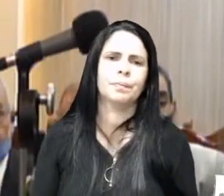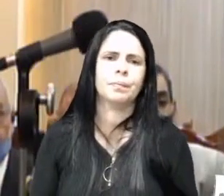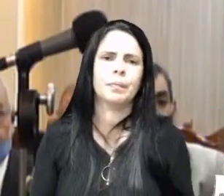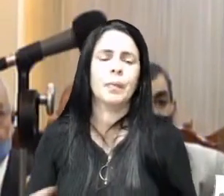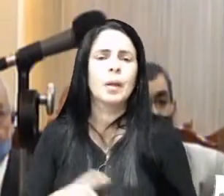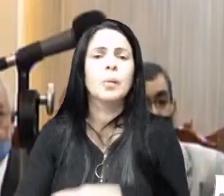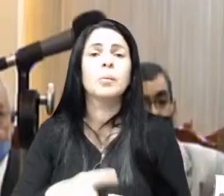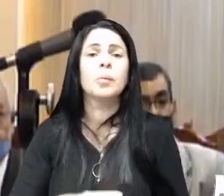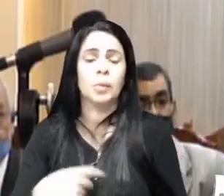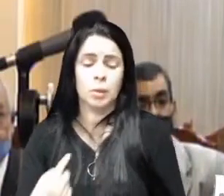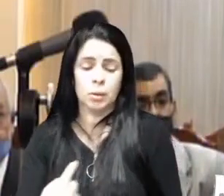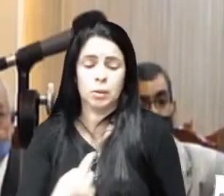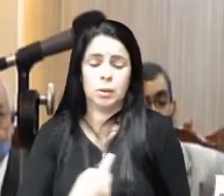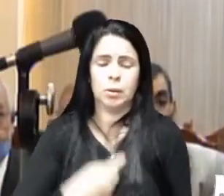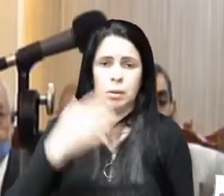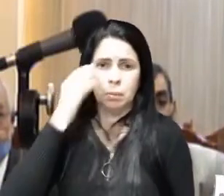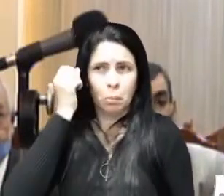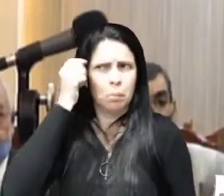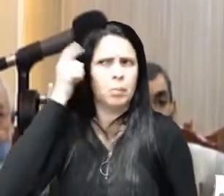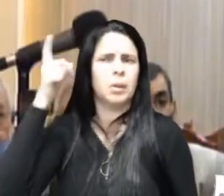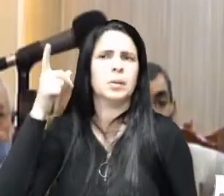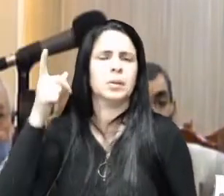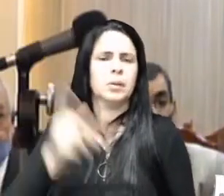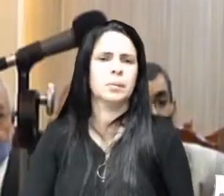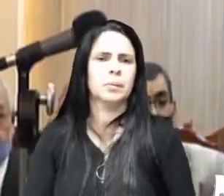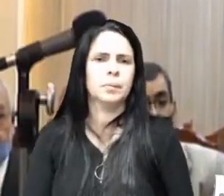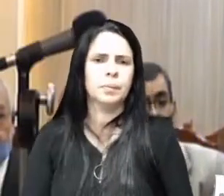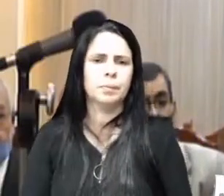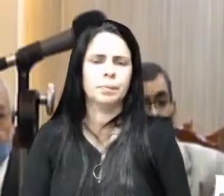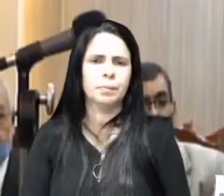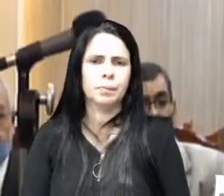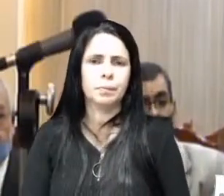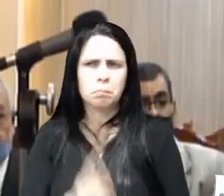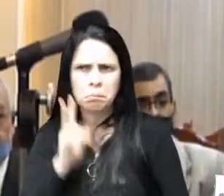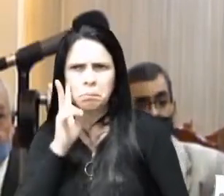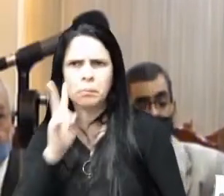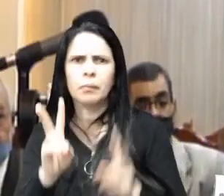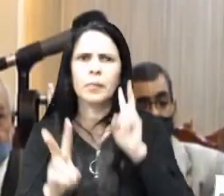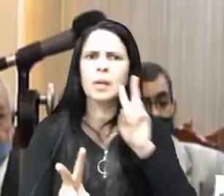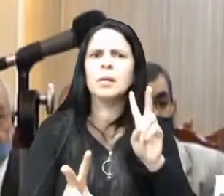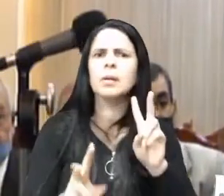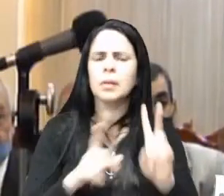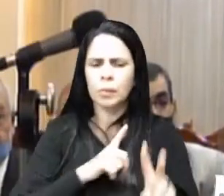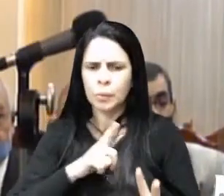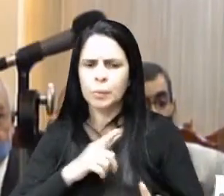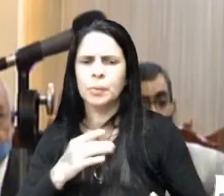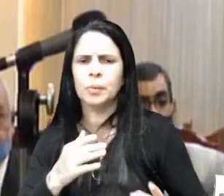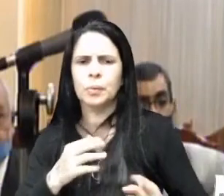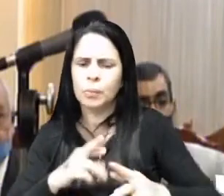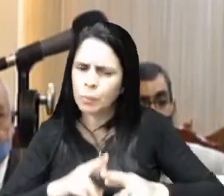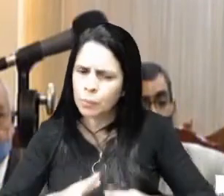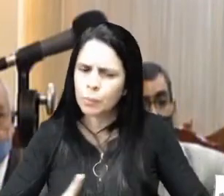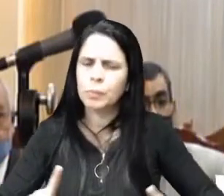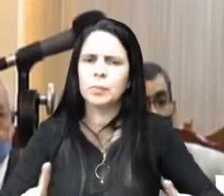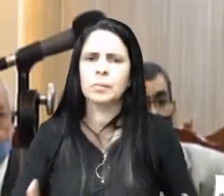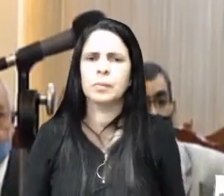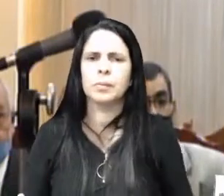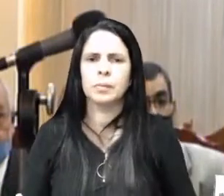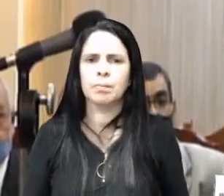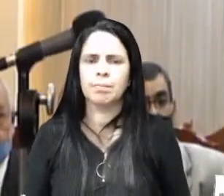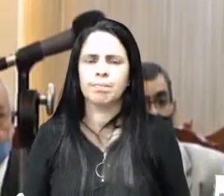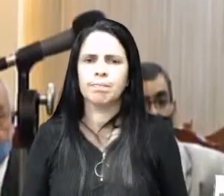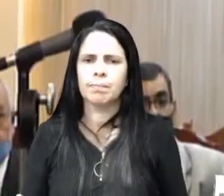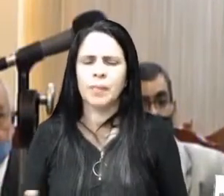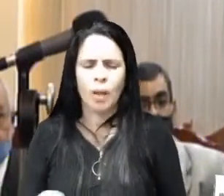Por que é que a gente percebe, irmãos, que há uma indiferença, há